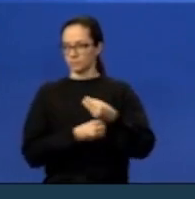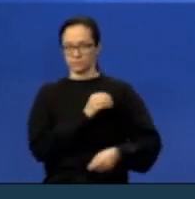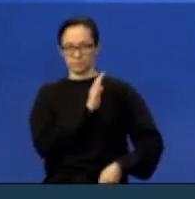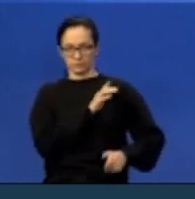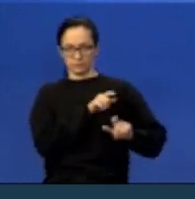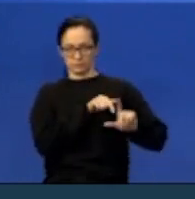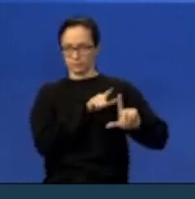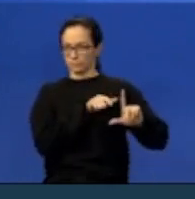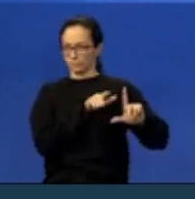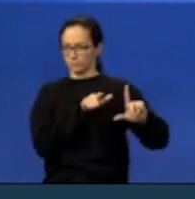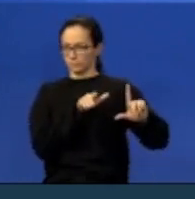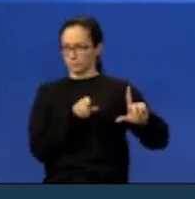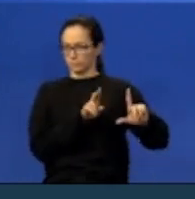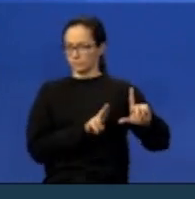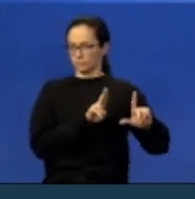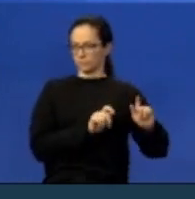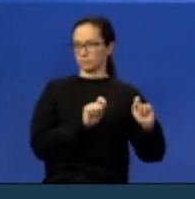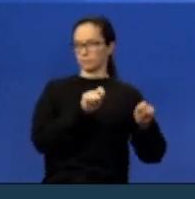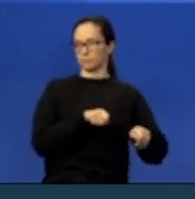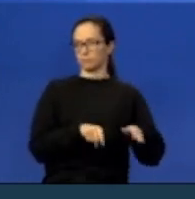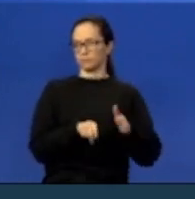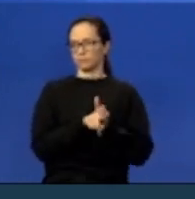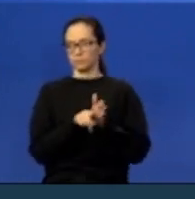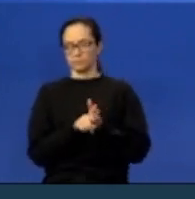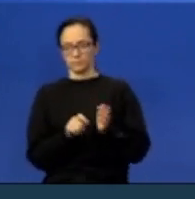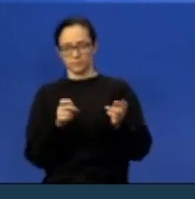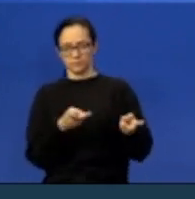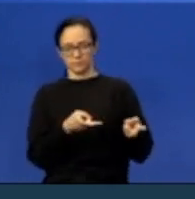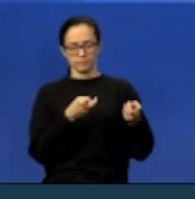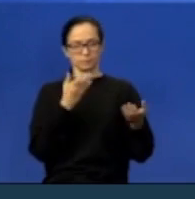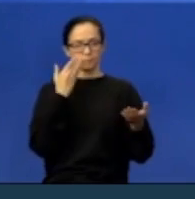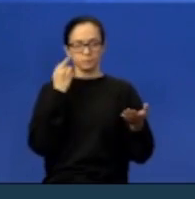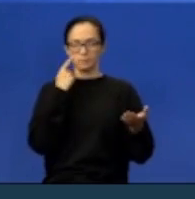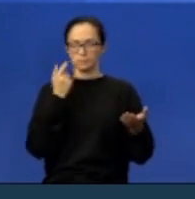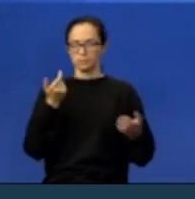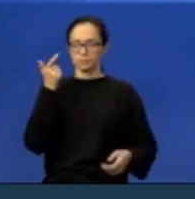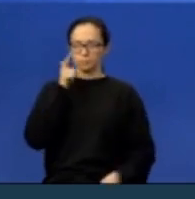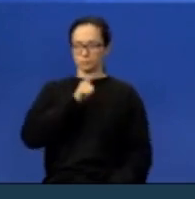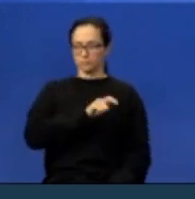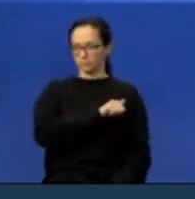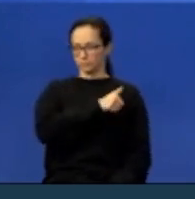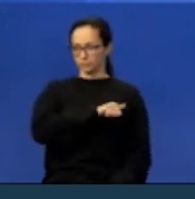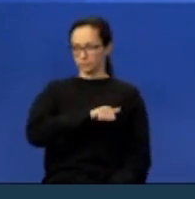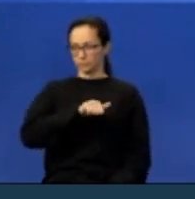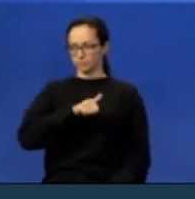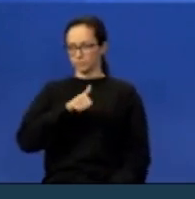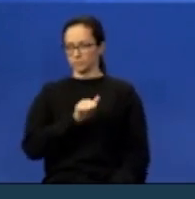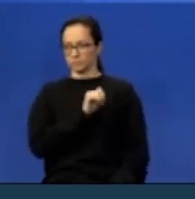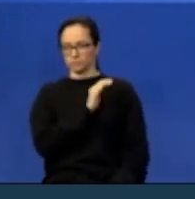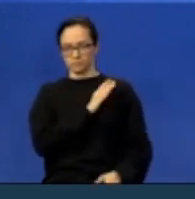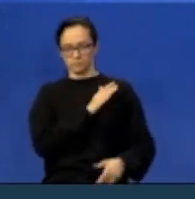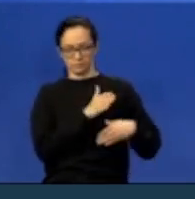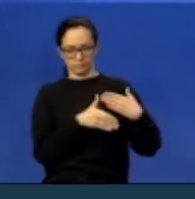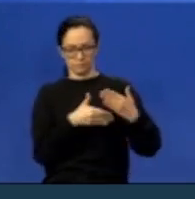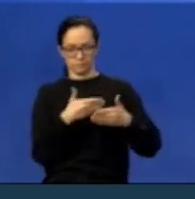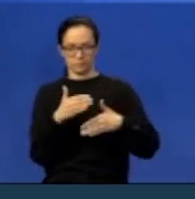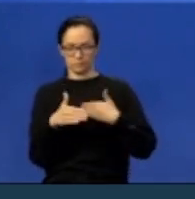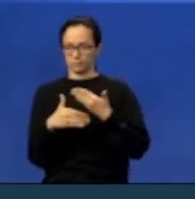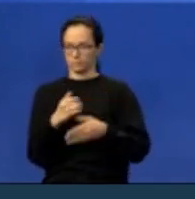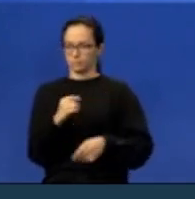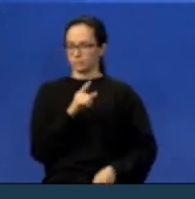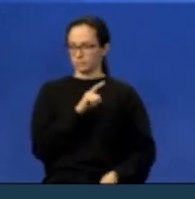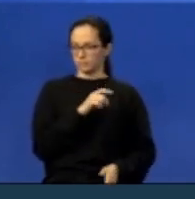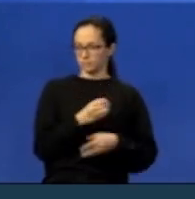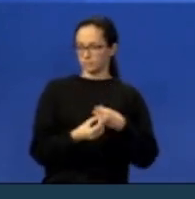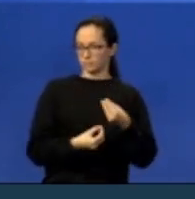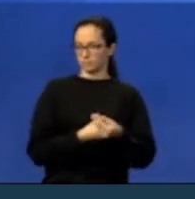eletrocardiograma. O eletrocardiograma é um exame muito utilizado, principalmente para avaliação, né, da atividade elétrica do coração. Ele é